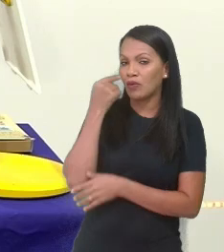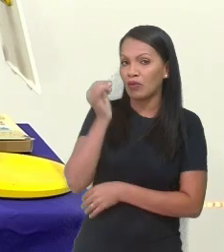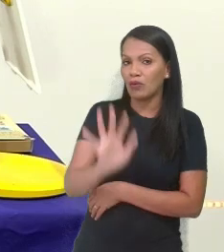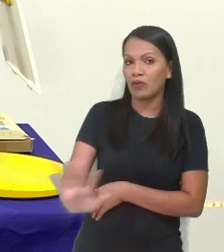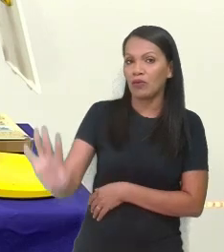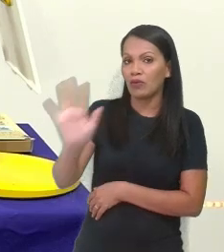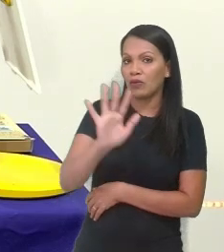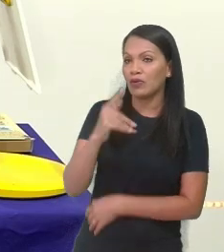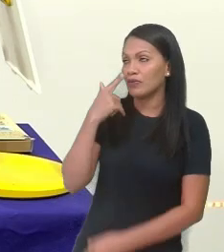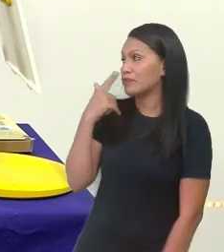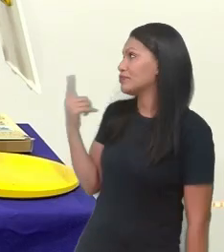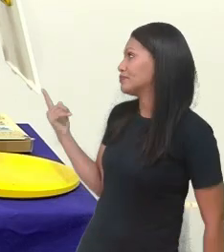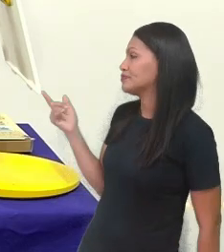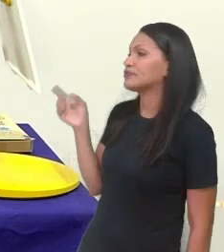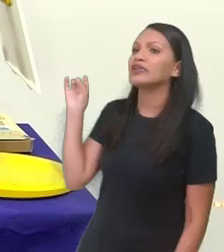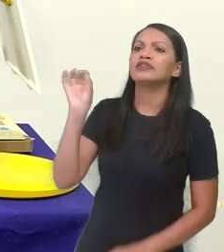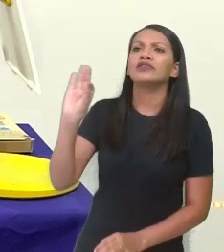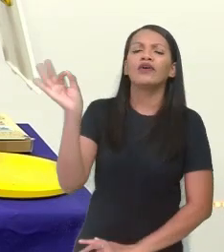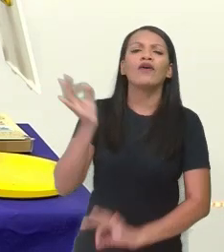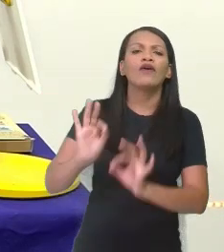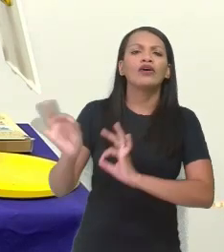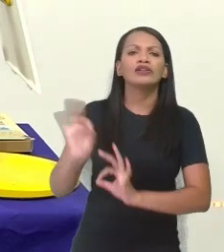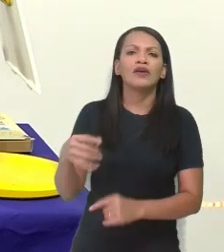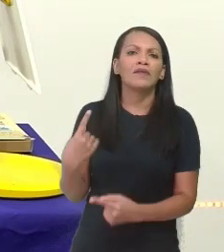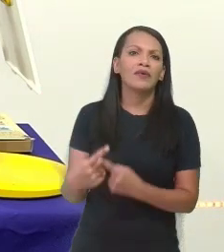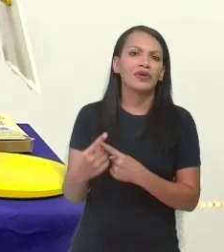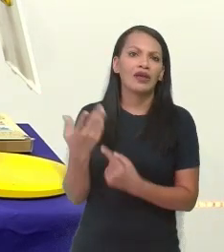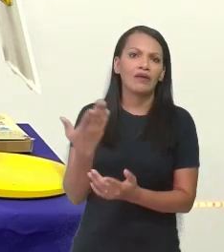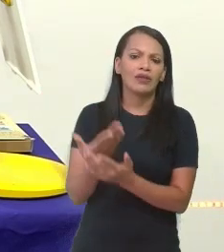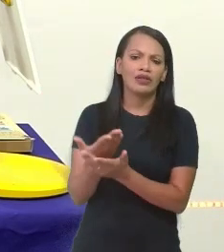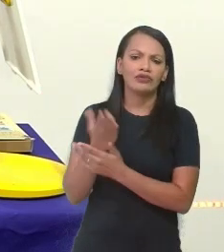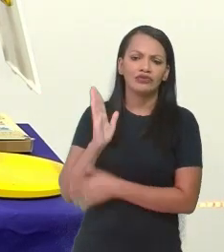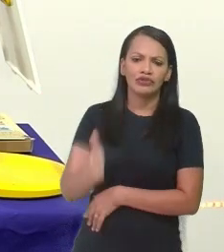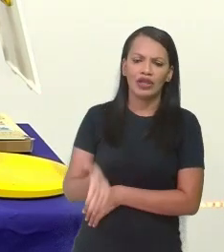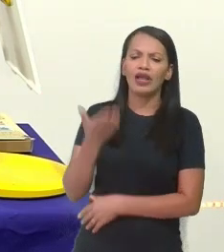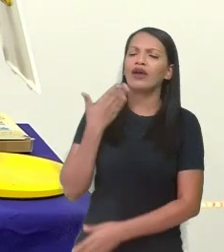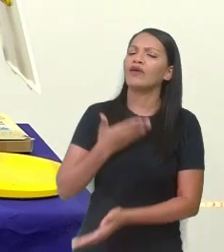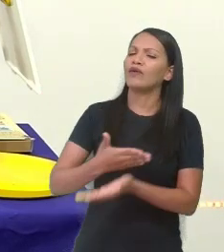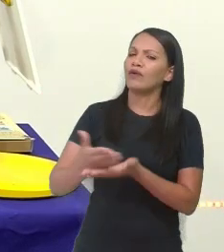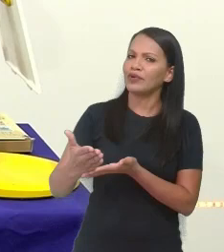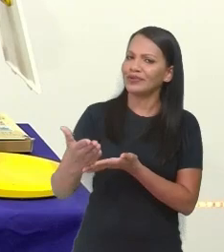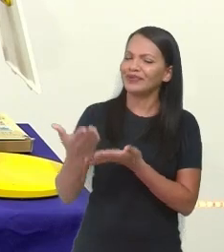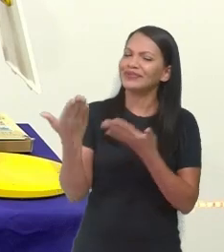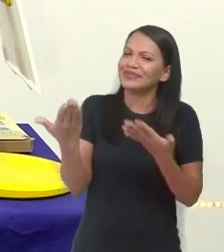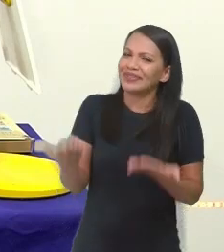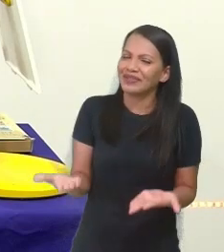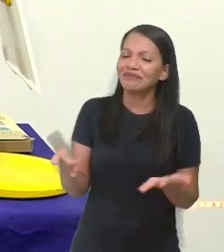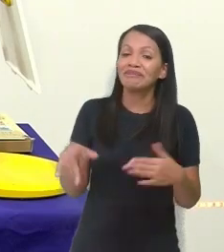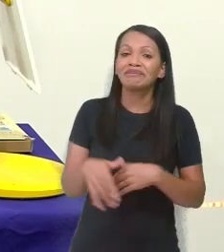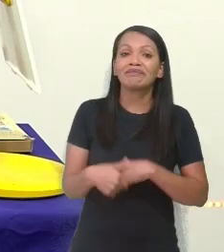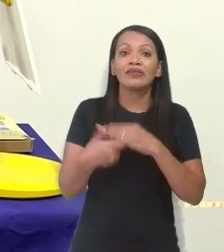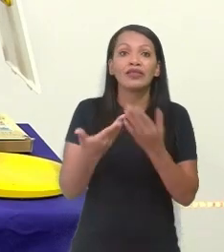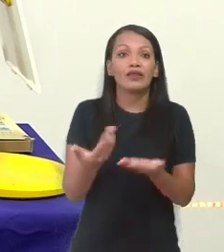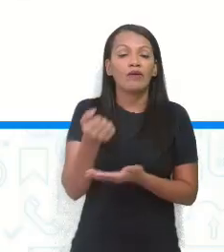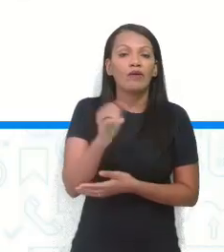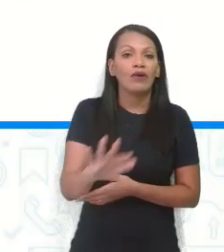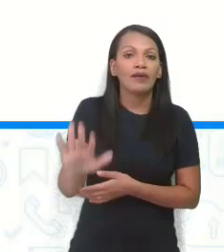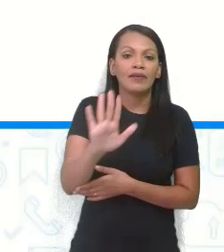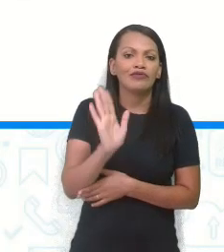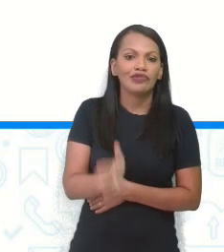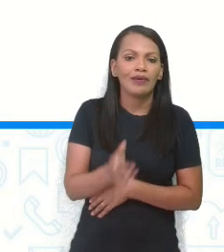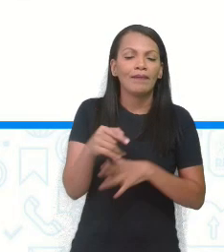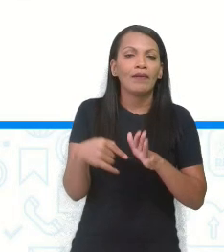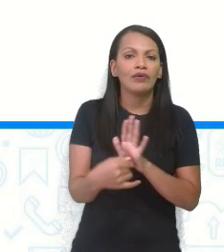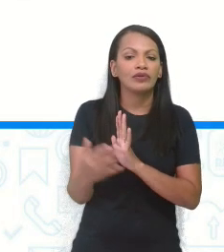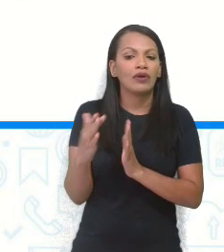aí, mandando se organizar, porque a aula já vai começar. Na verdade, a aula já começou. E essa imagem já traz algumas